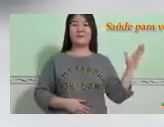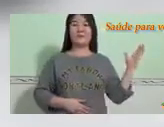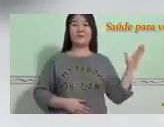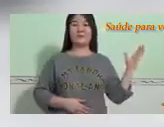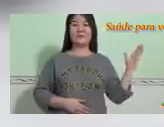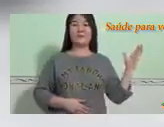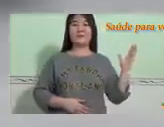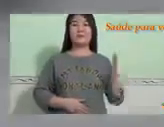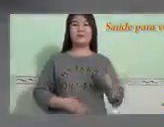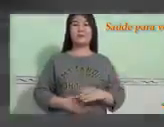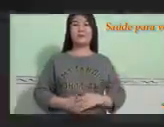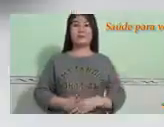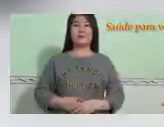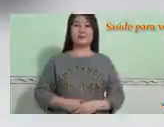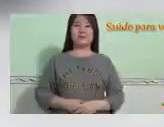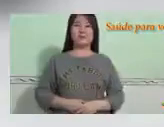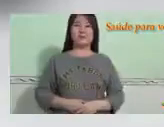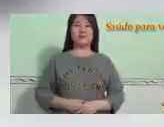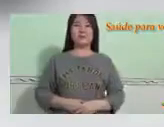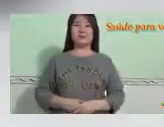essas atividades diárias.